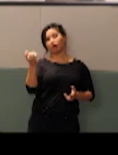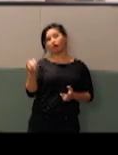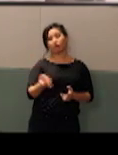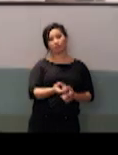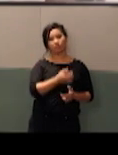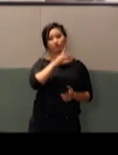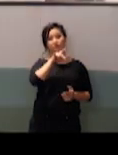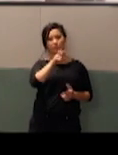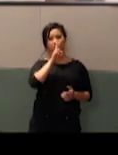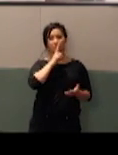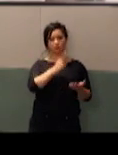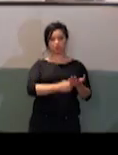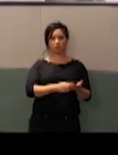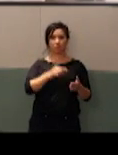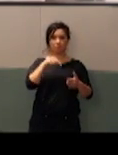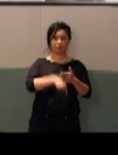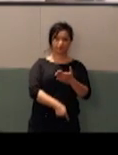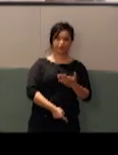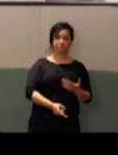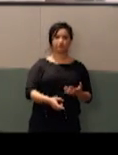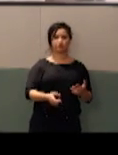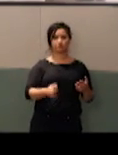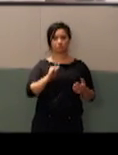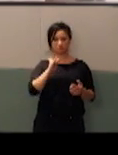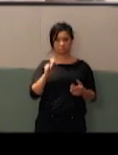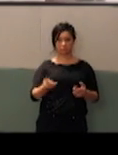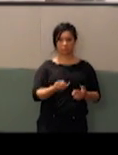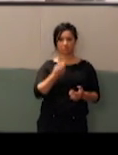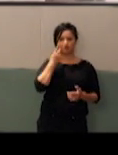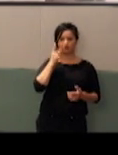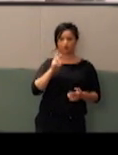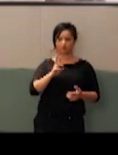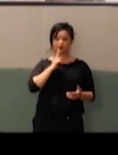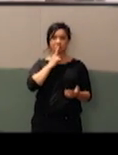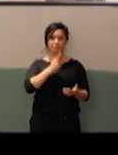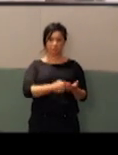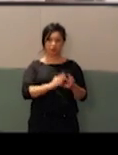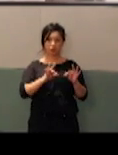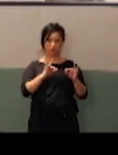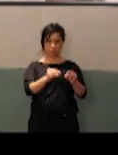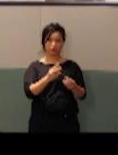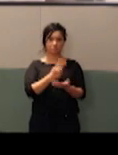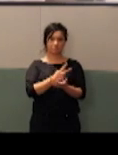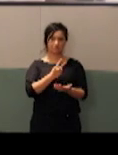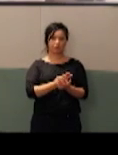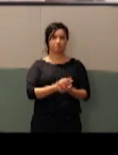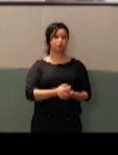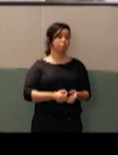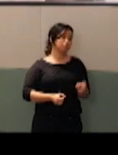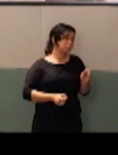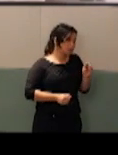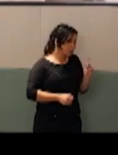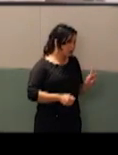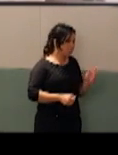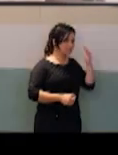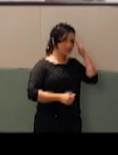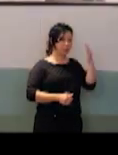mais tempo para aprofundar, ao ter a oportunidade de responder todo mundo a mesma pergunta. Ok, muito obrigado,